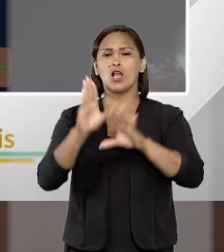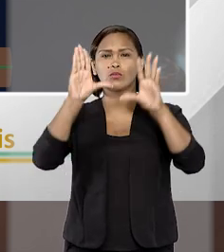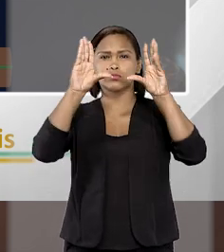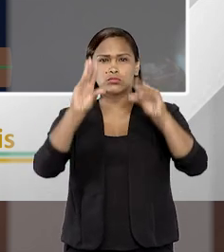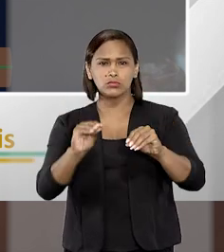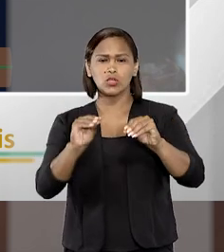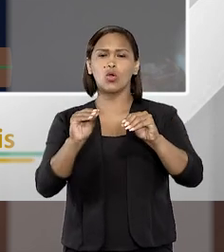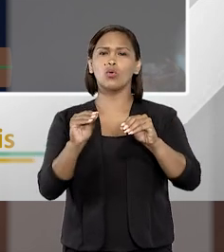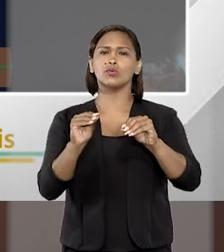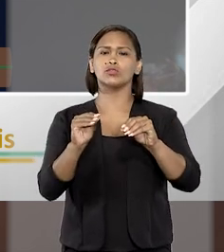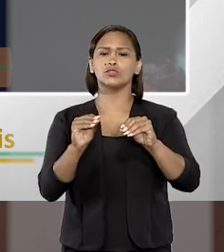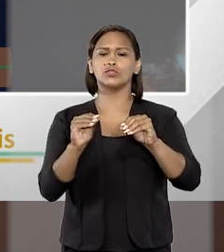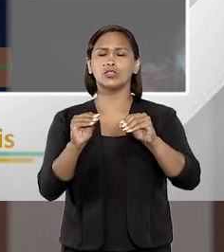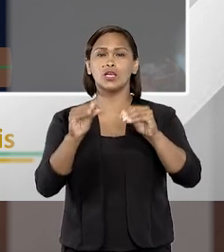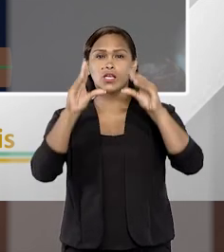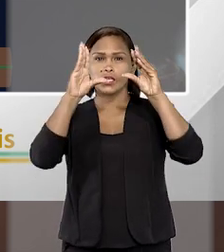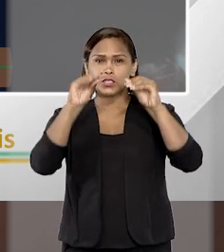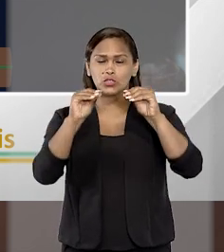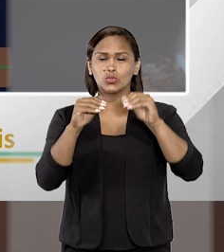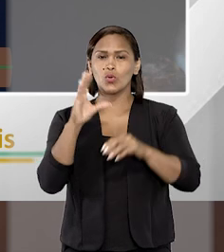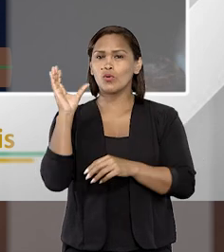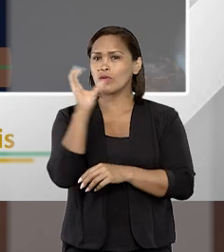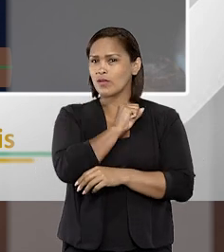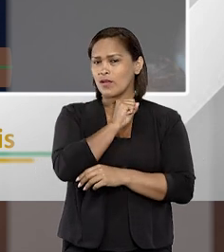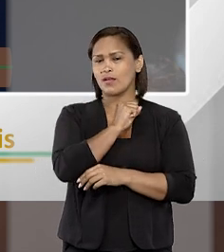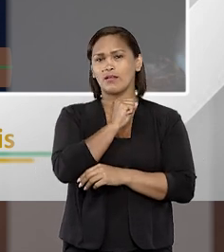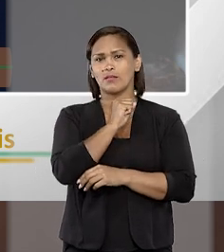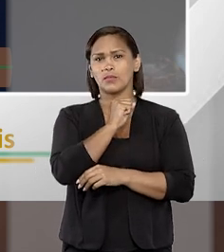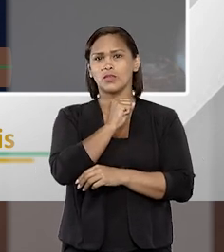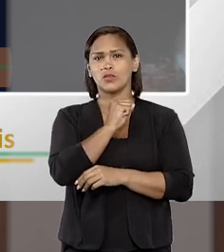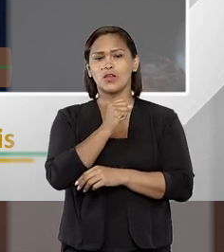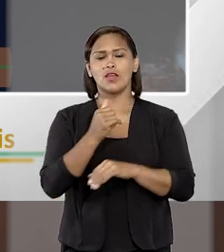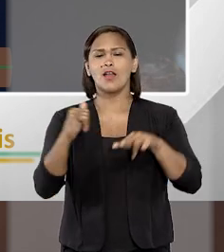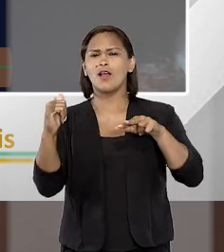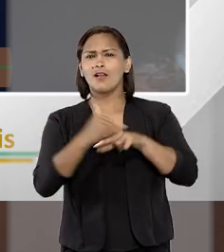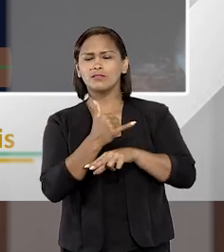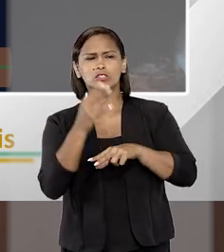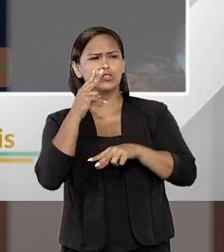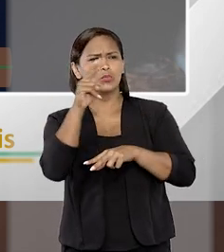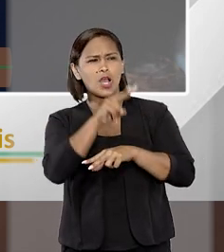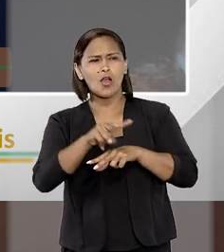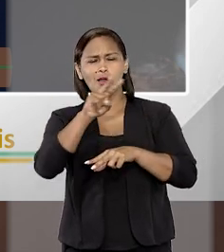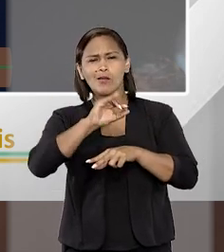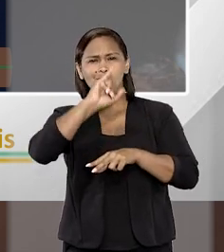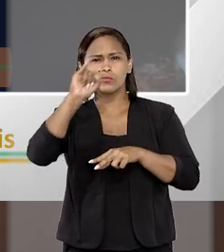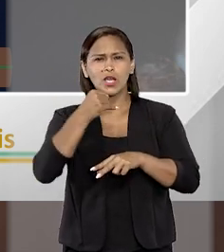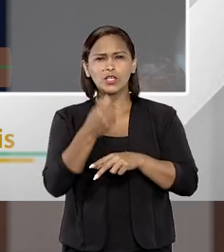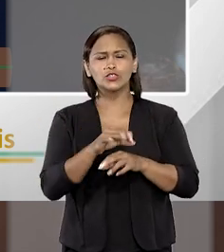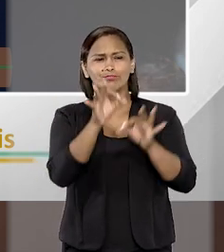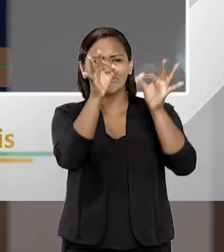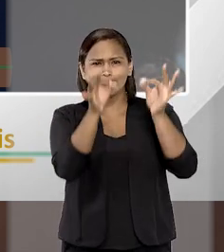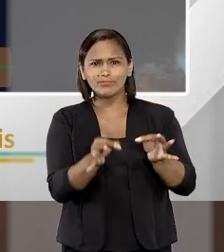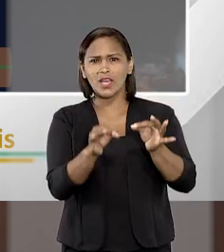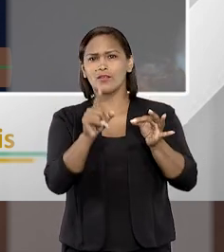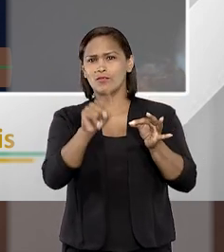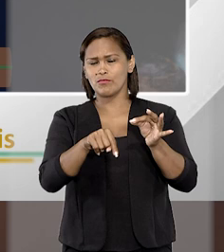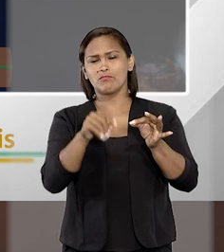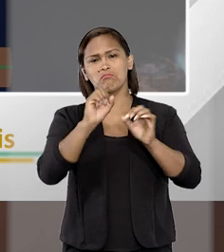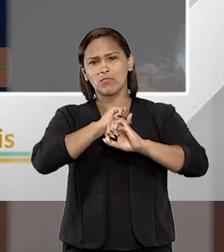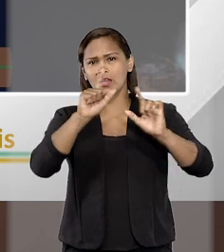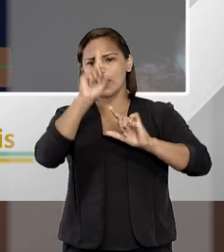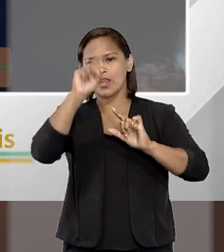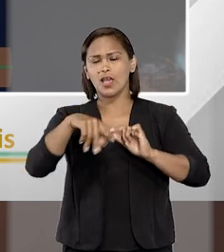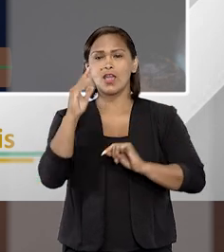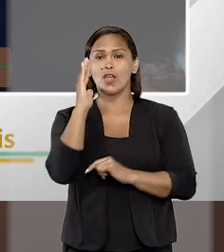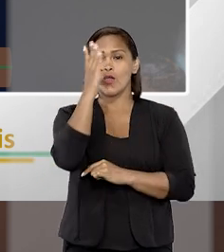noite em ambientes escuros rapidamente sem que a vítima tenha tido oportunidade de visualizar um com